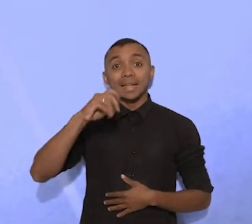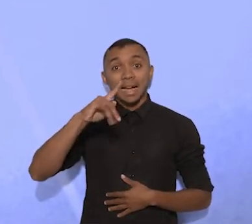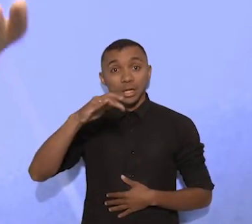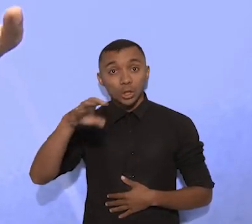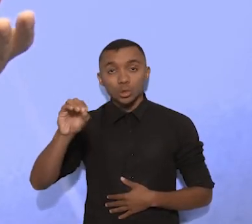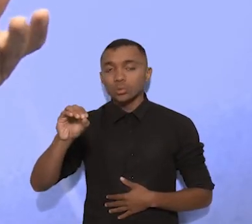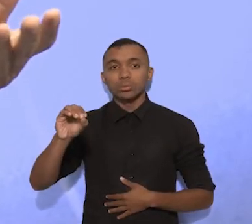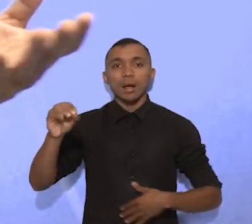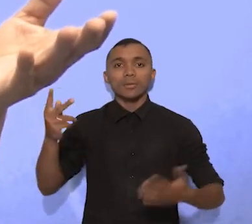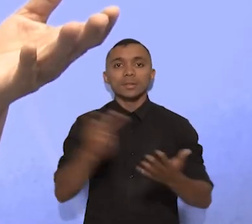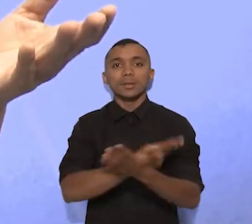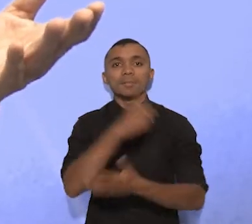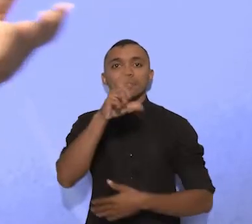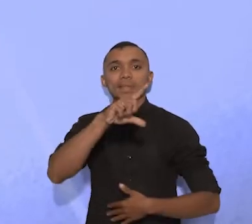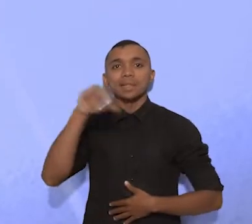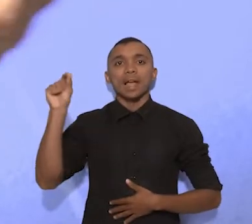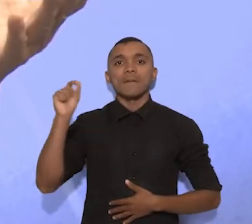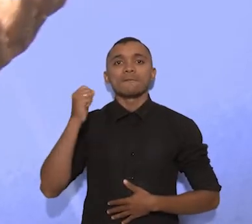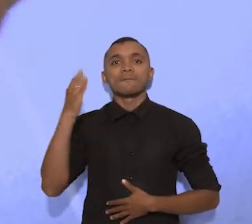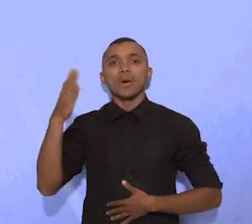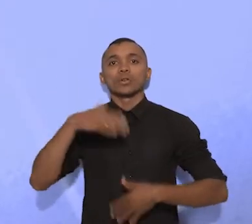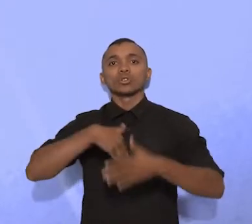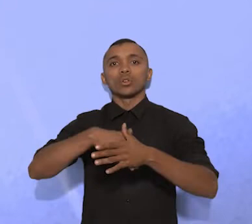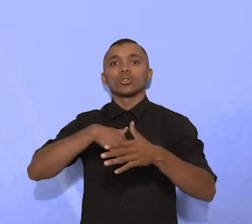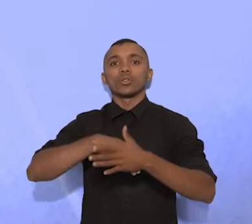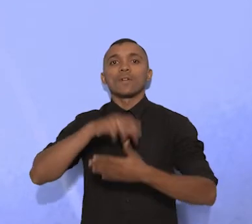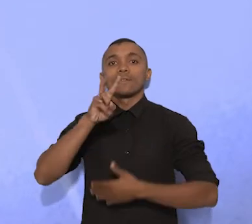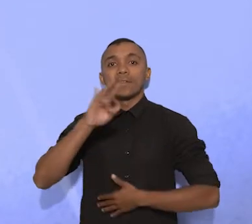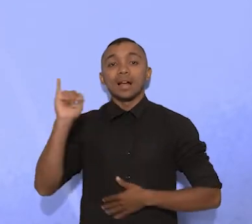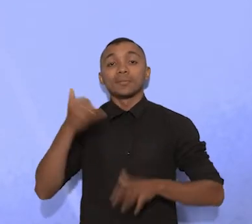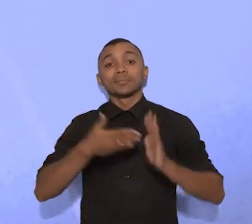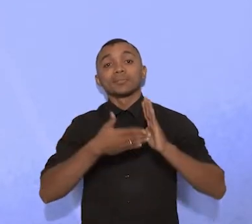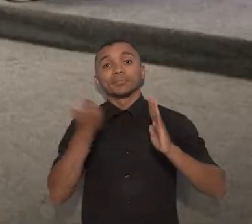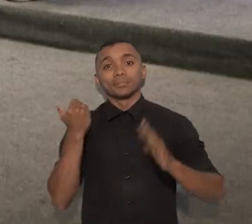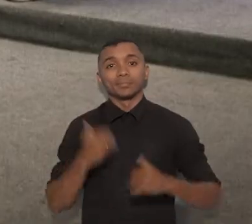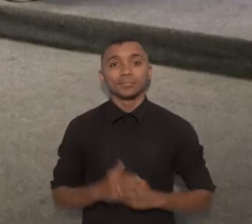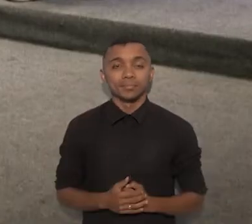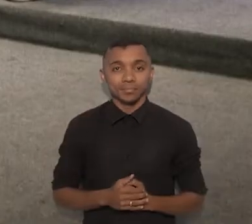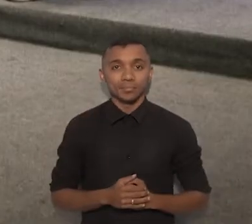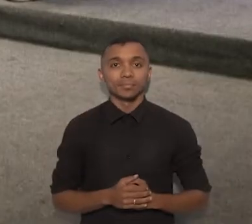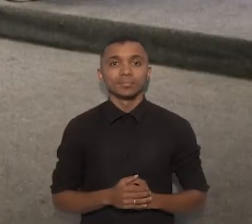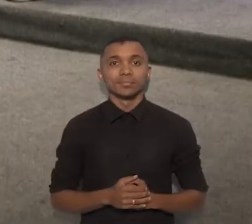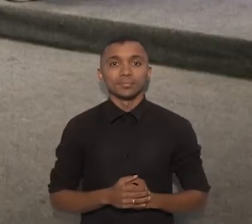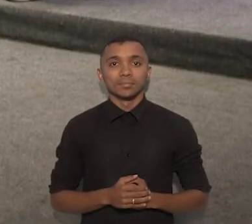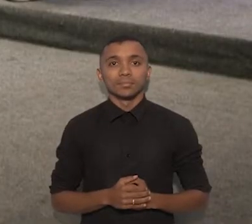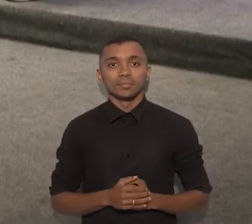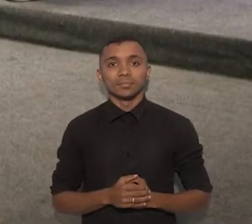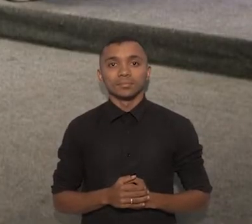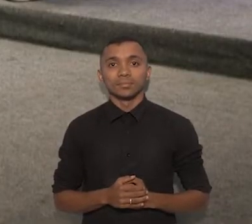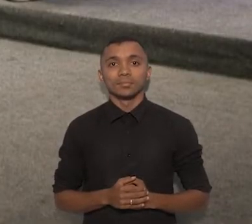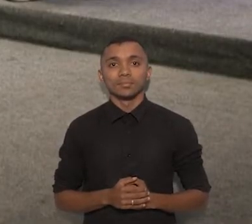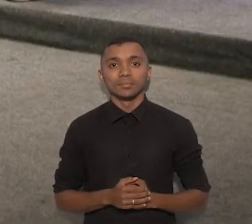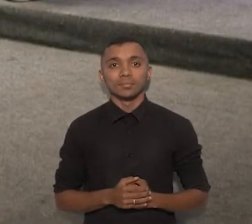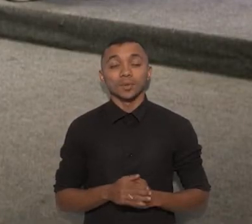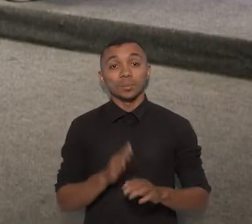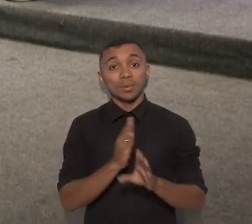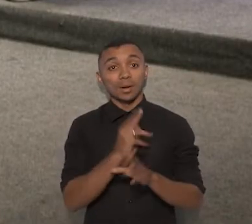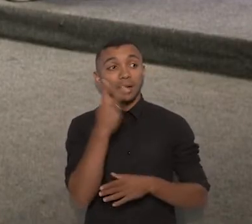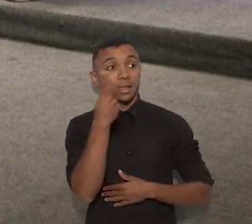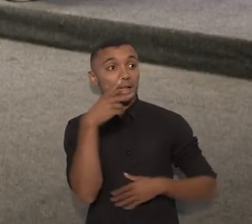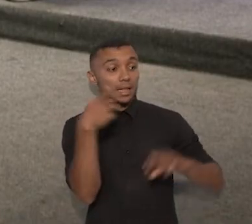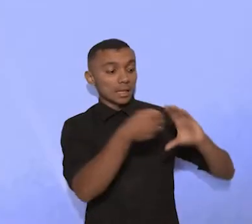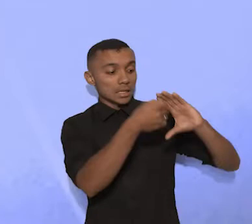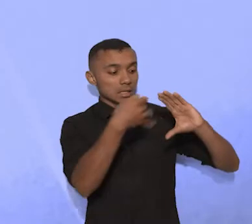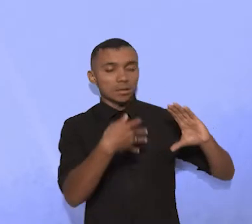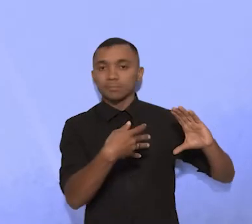que a partir de agora não fará mais parte dos planos do Tricolor. Tem que aprender a jogar sem ele. Tem que aprender a jogar sem ele, sem ter um jogador com as características dele.